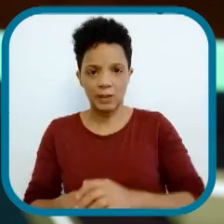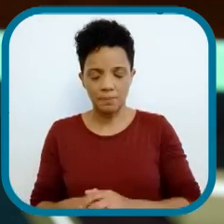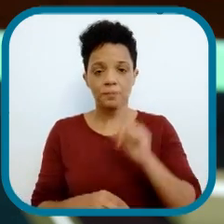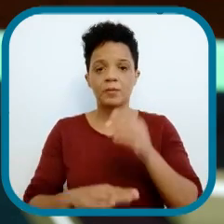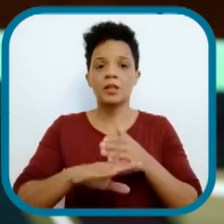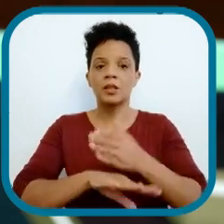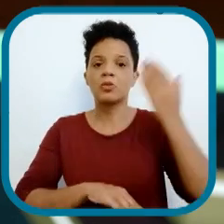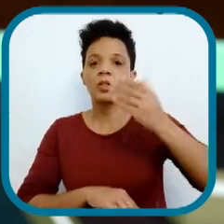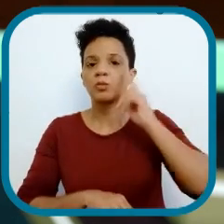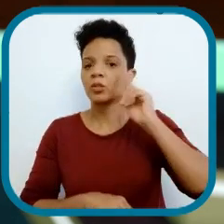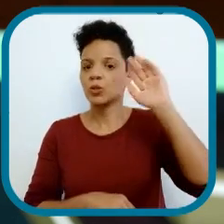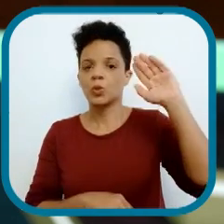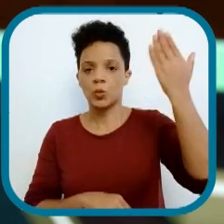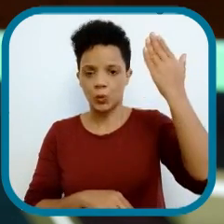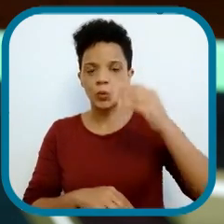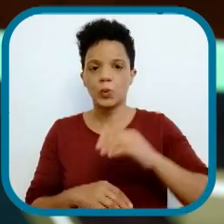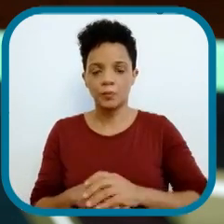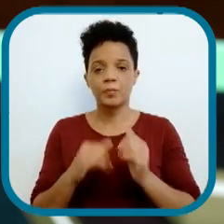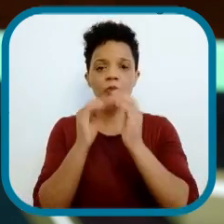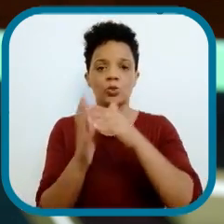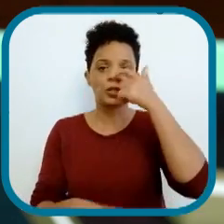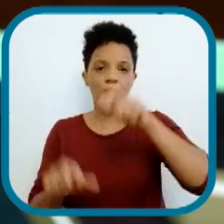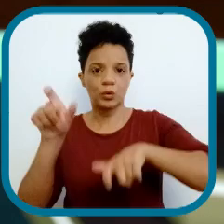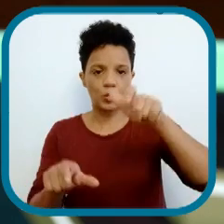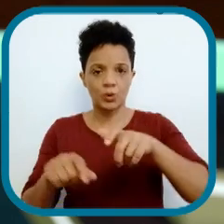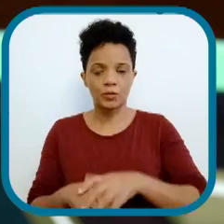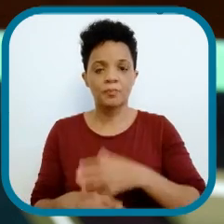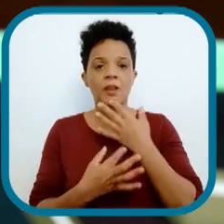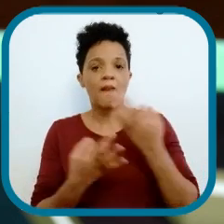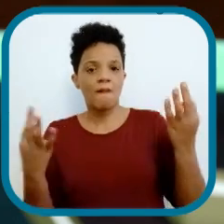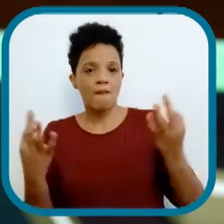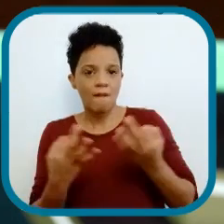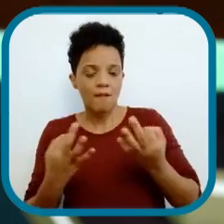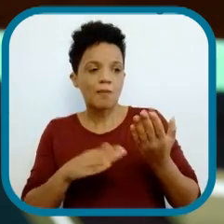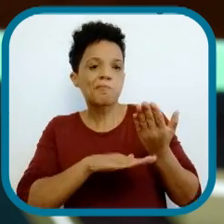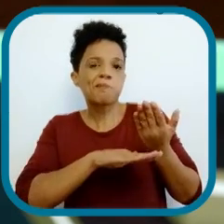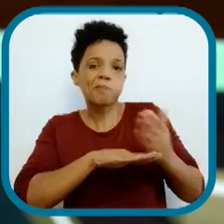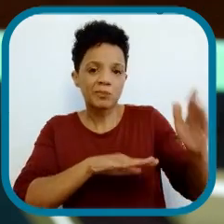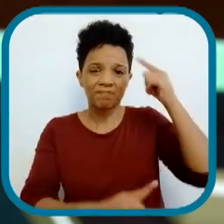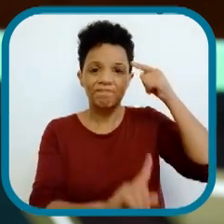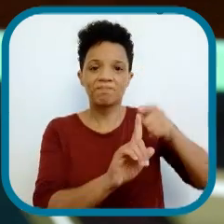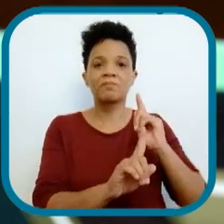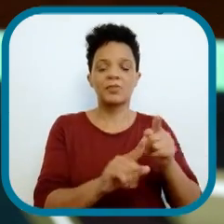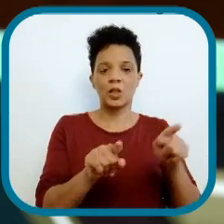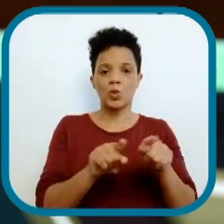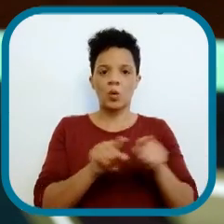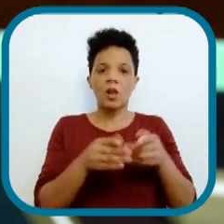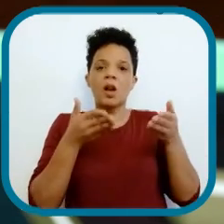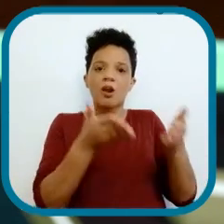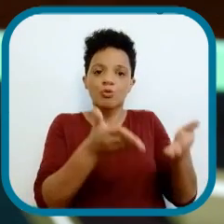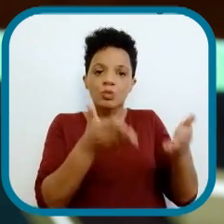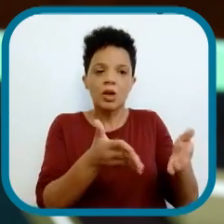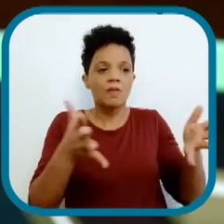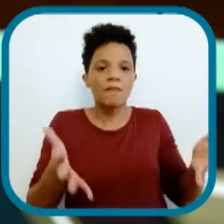cidadania e o acesso aos direitos fundamentais de todos os indivíduos. Apesar desta marginalização ser pensada com vista